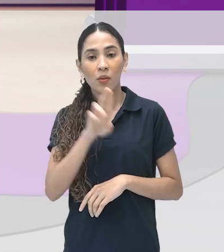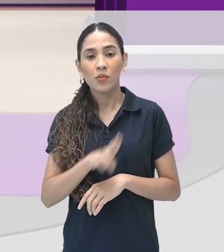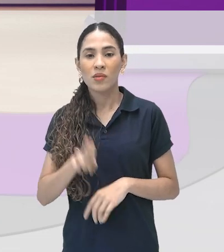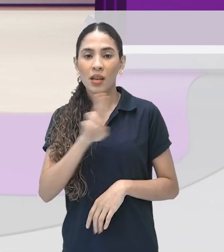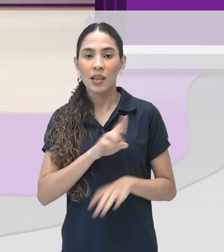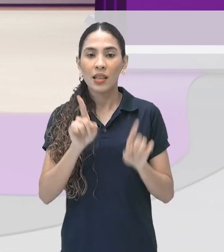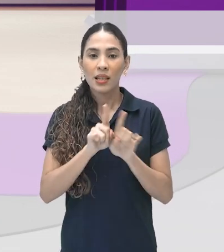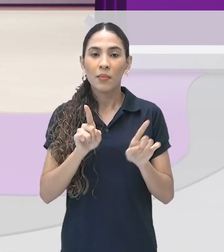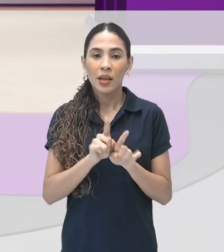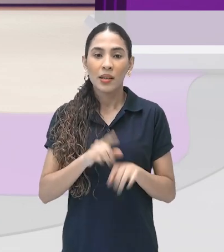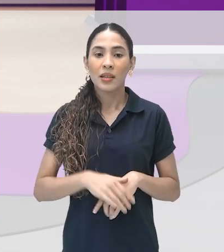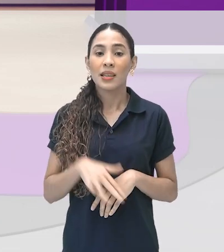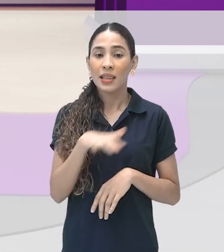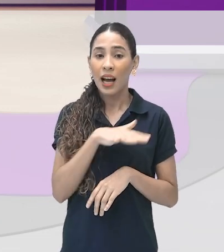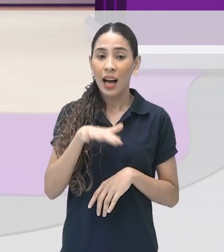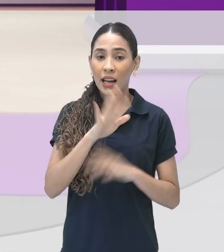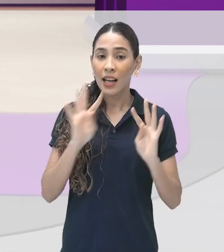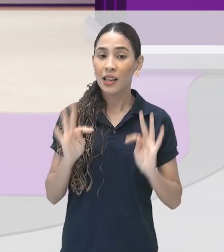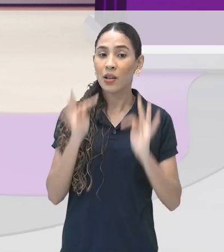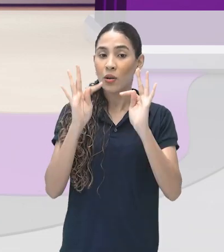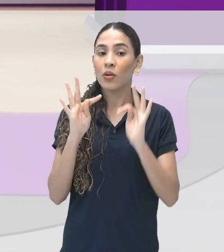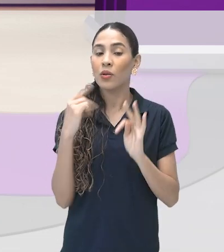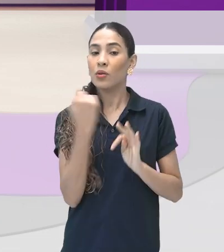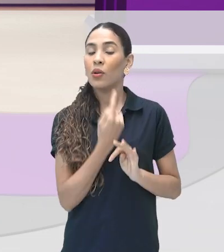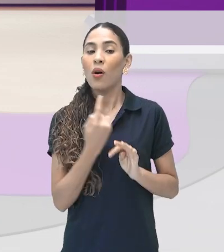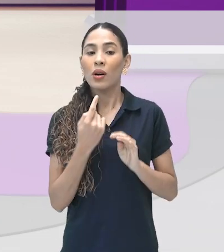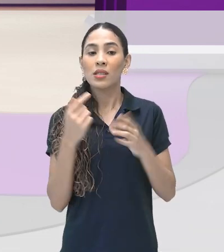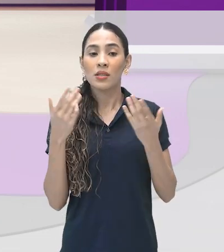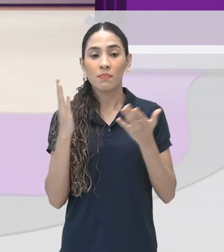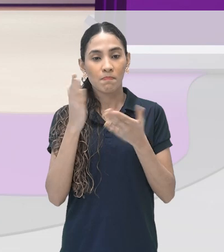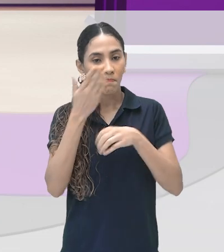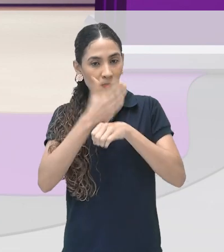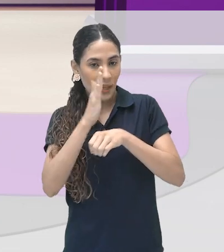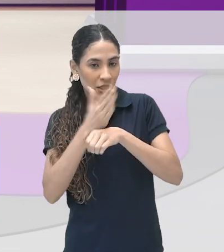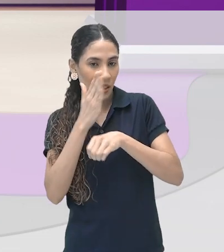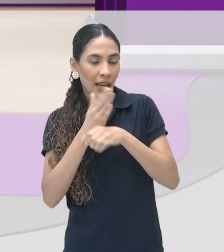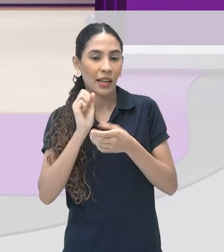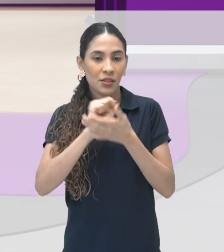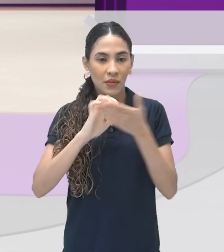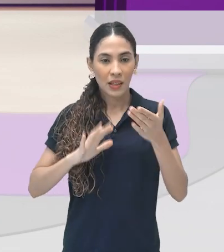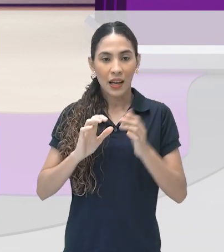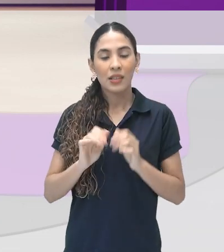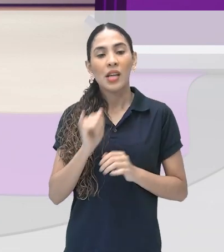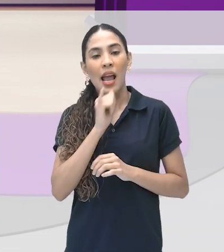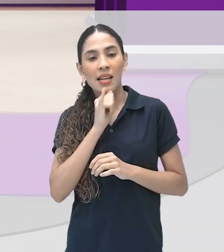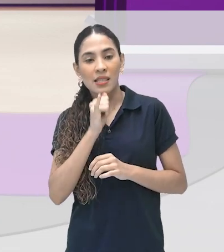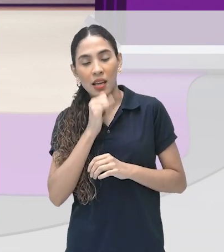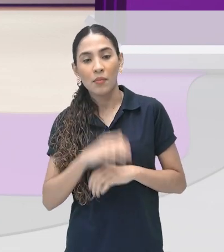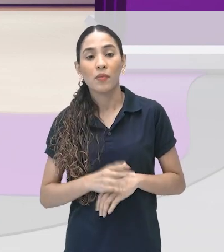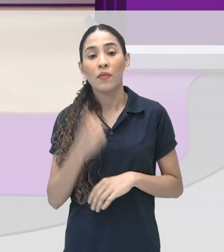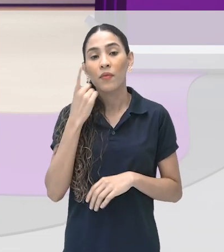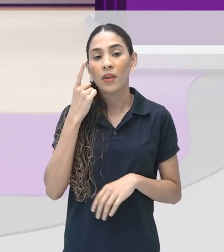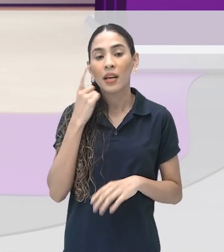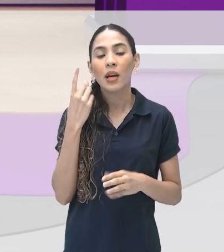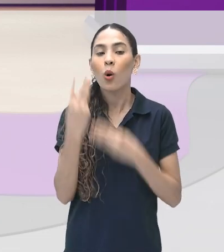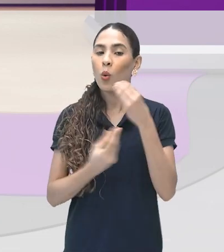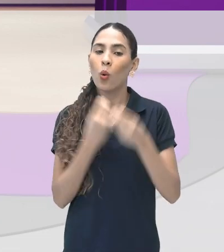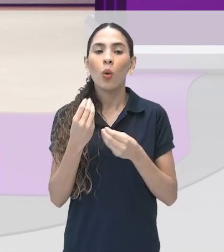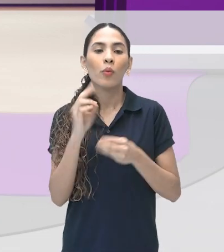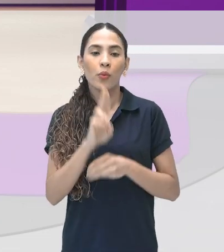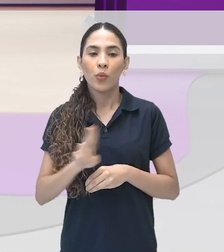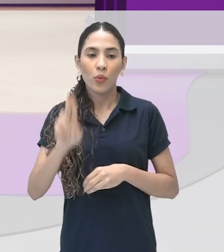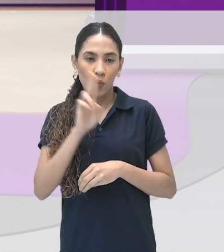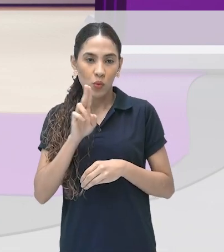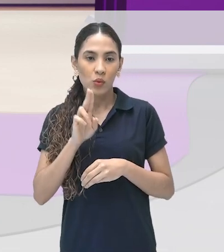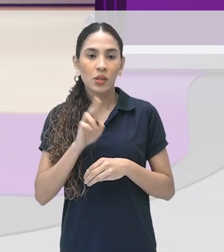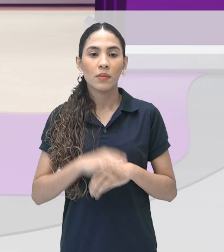utilizadas na informática, nós vamos resolver aqui alguns exemplos, né, para verificar as transformações